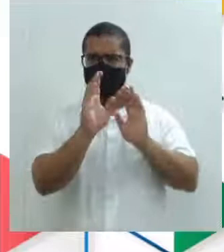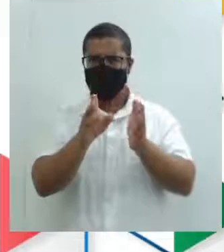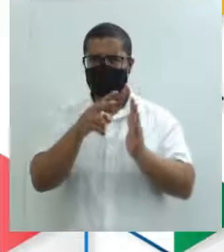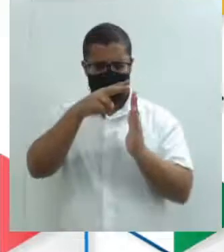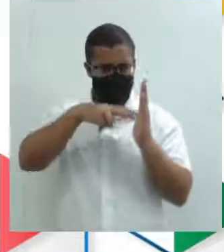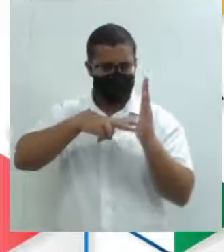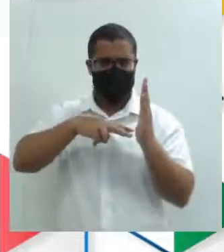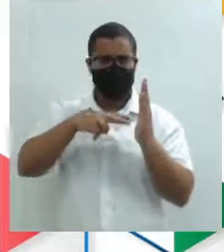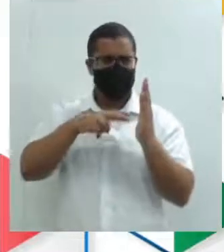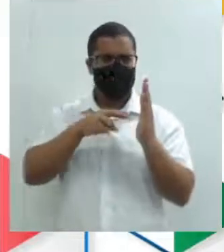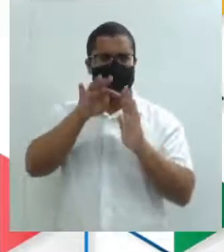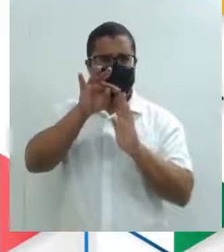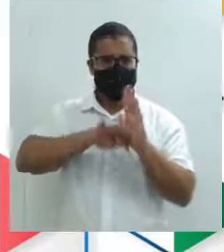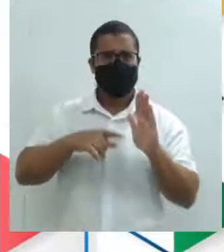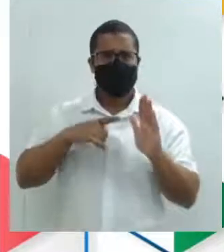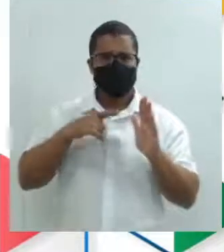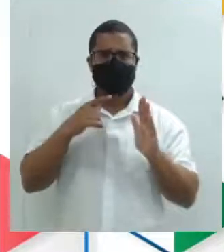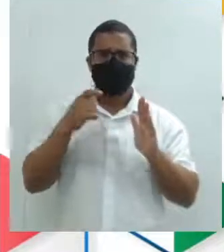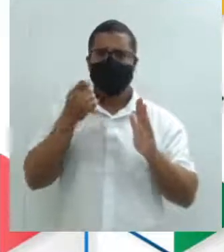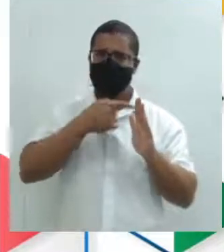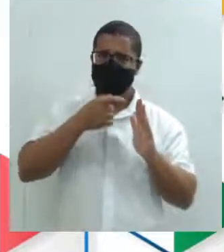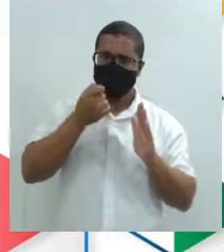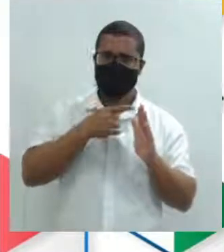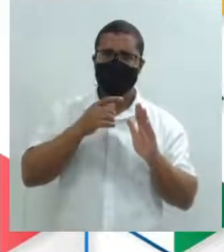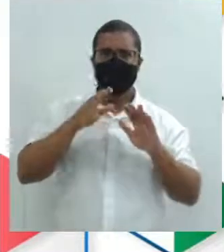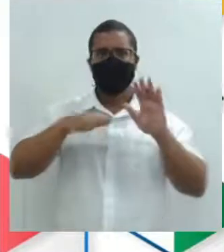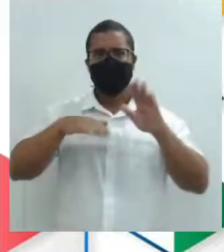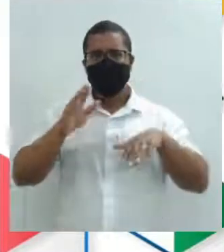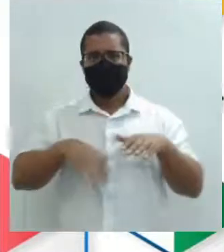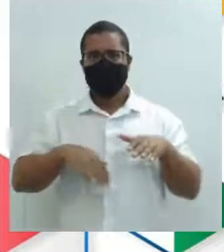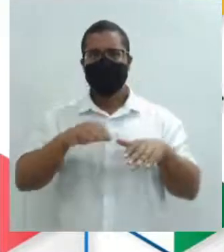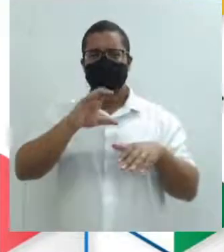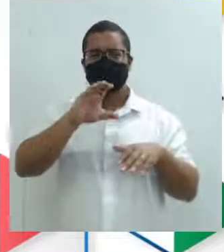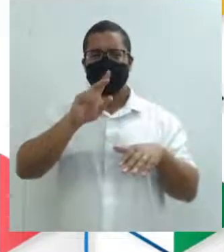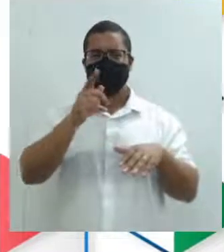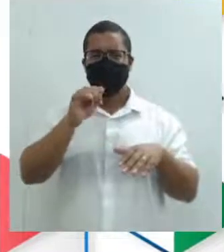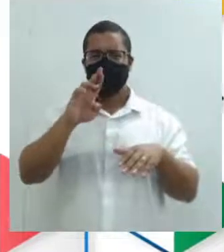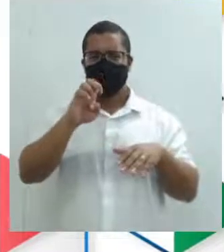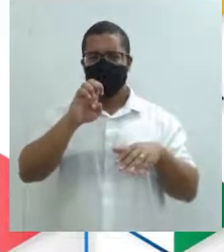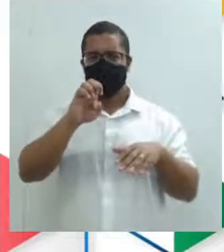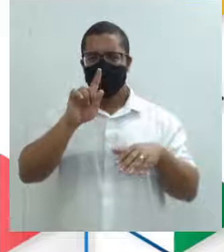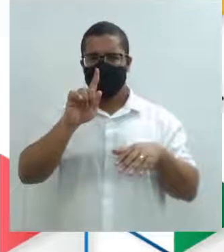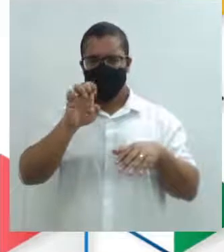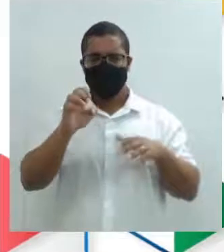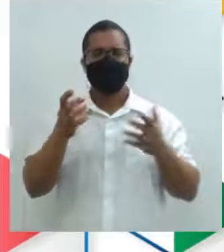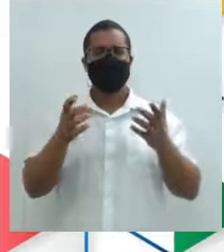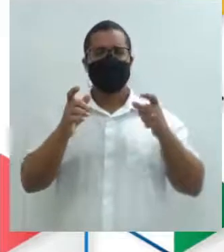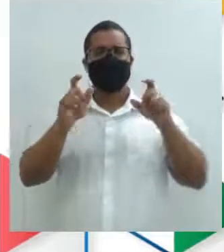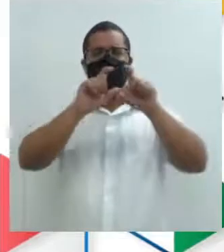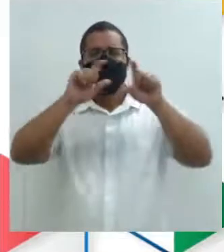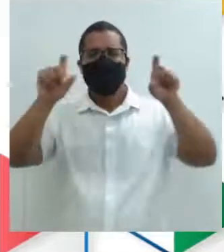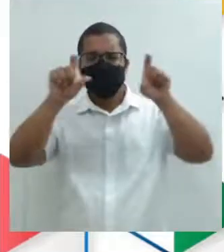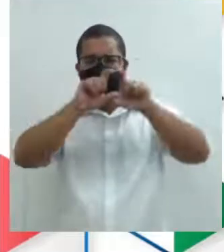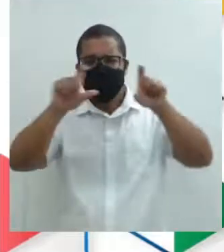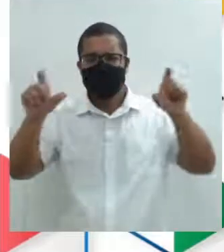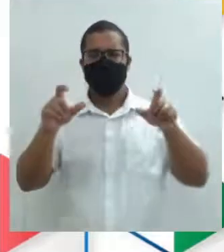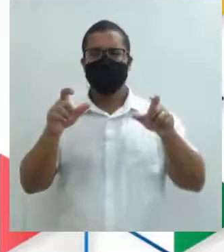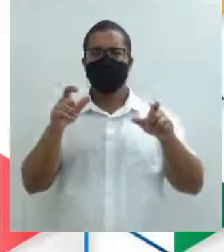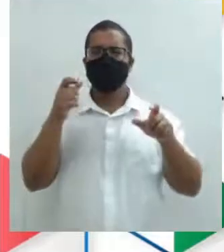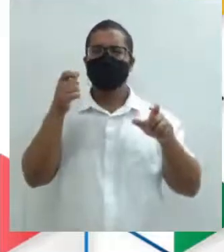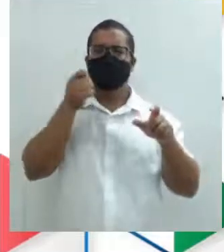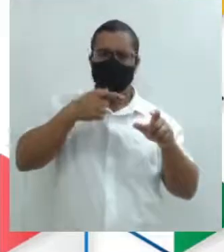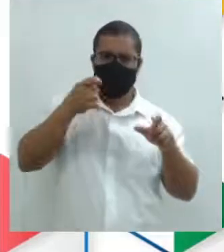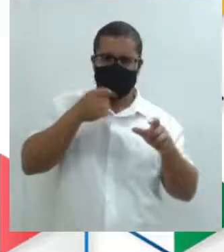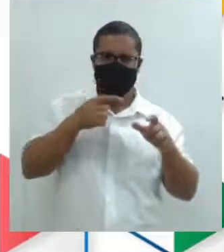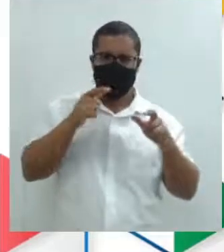que trazem humor, como as charges, as tirinhas, os memes, entre